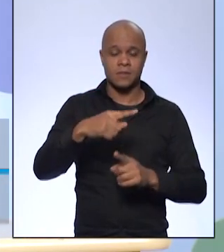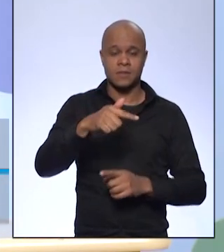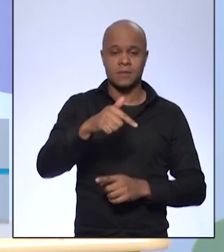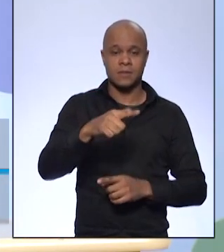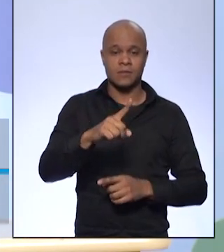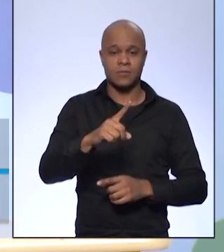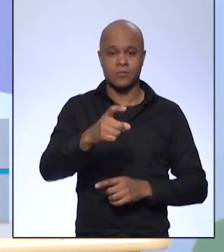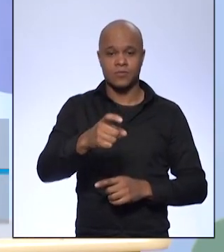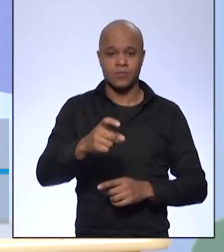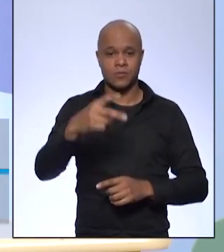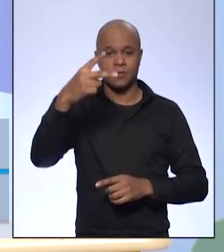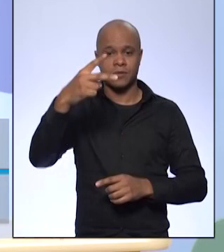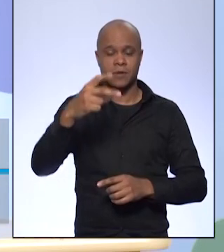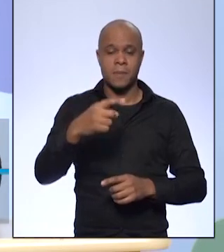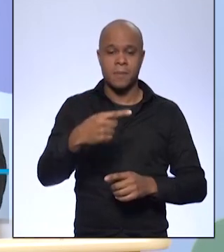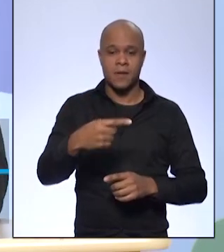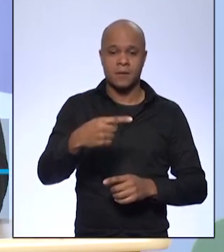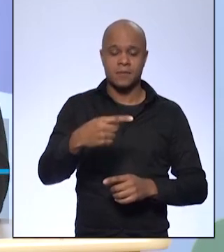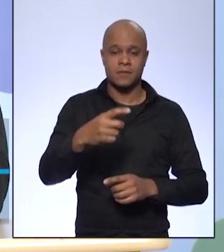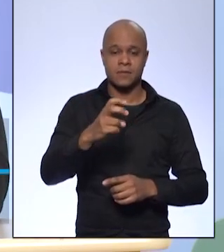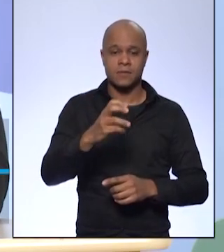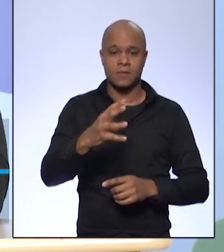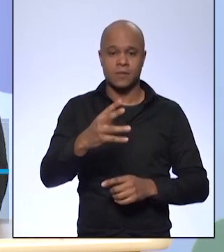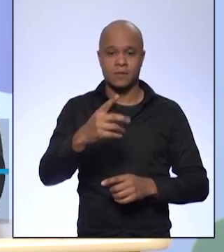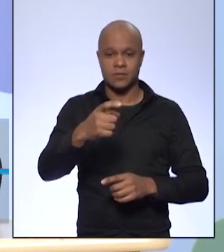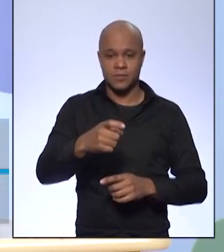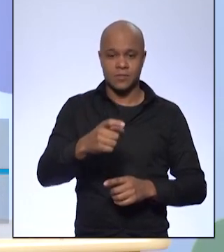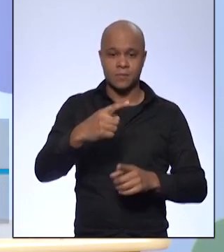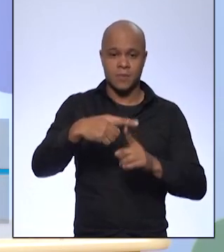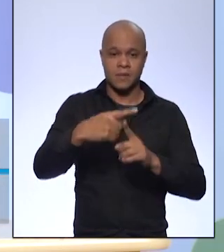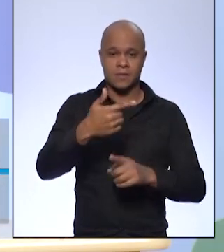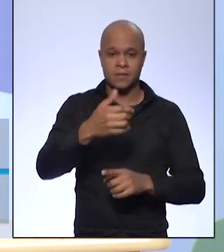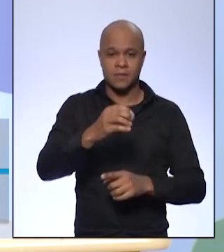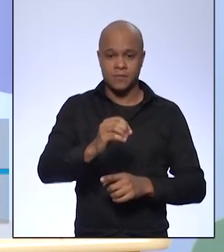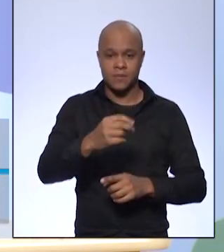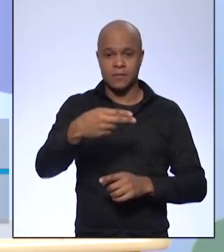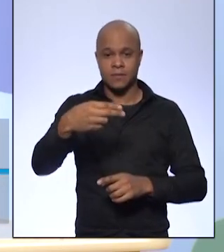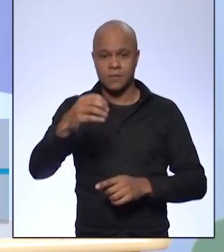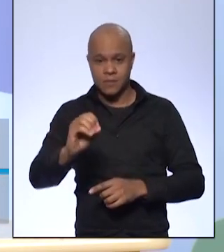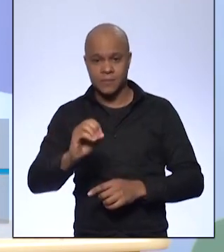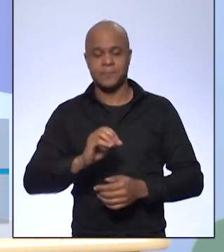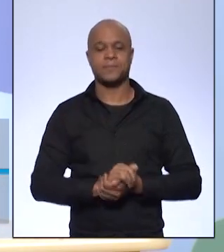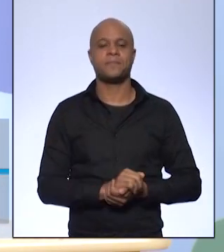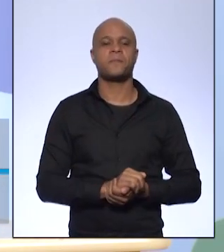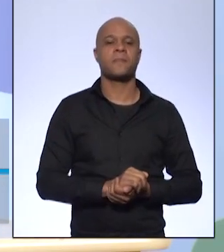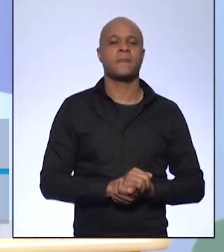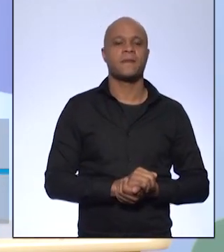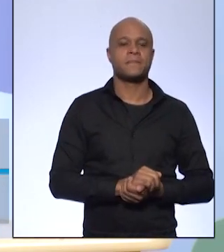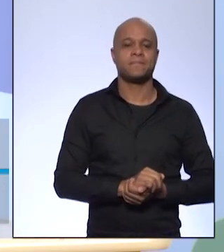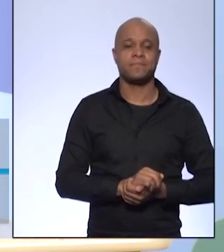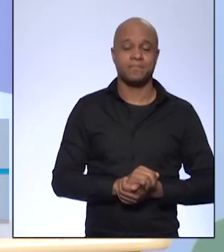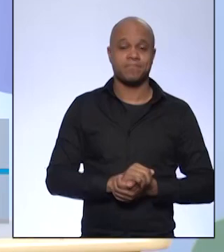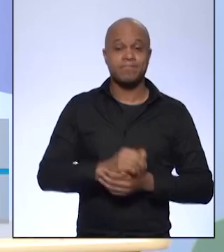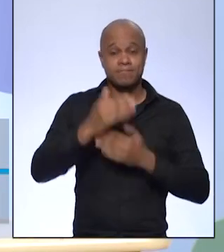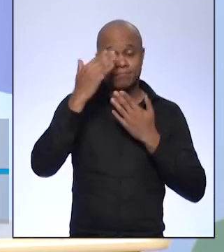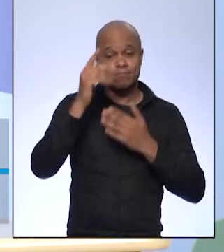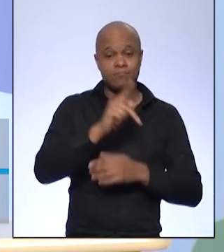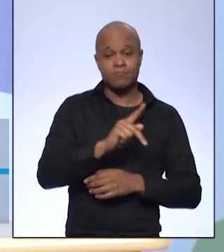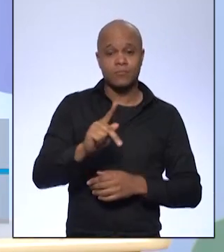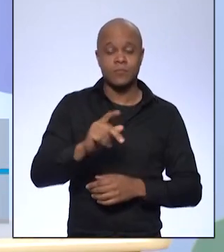quadrado menos 154x mais 120 igual a zero. Quero agradecer a participação dos